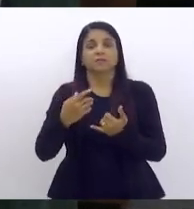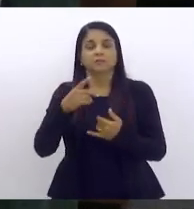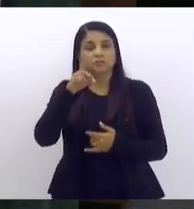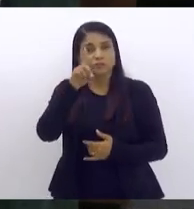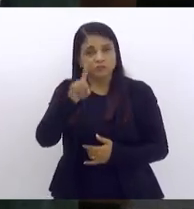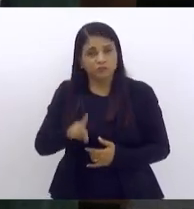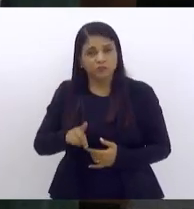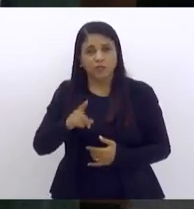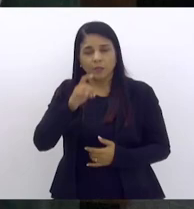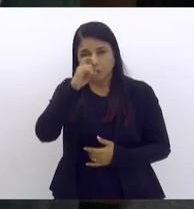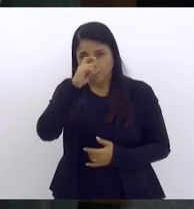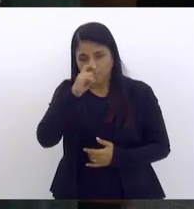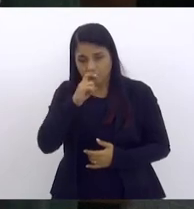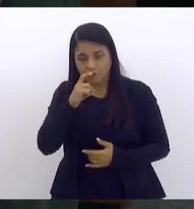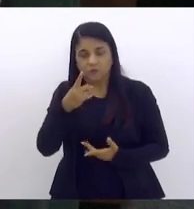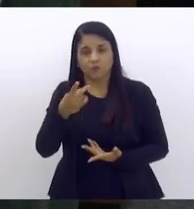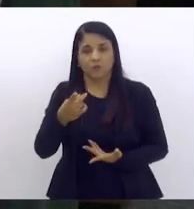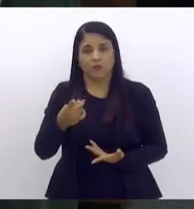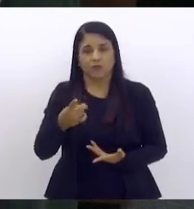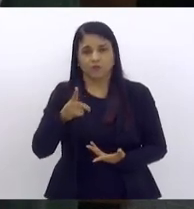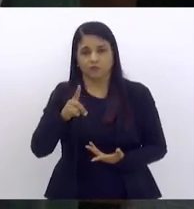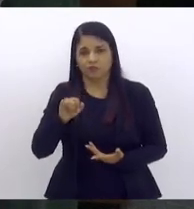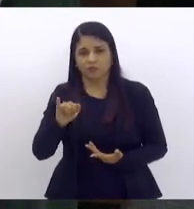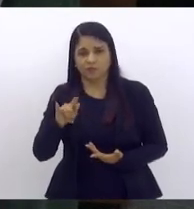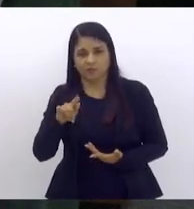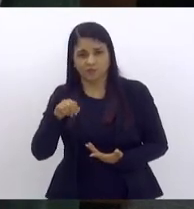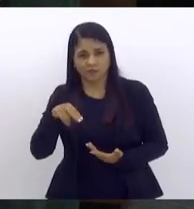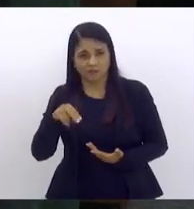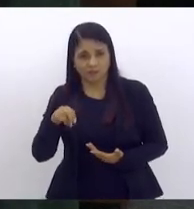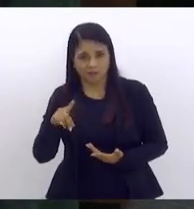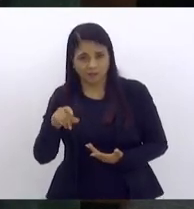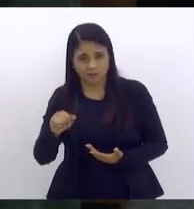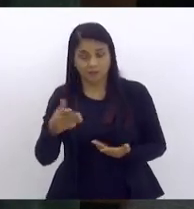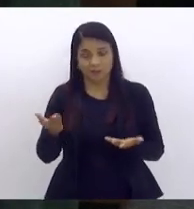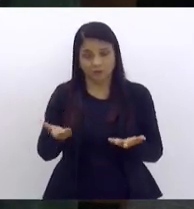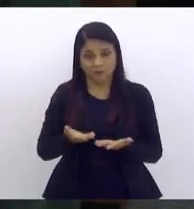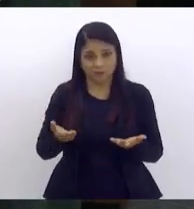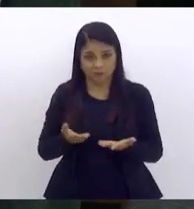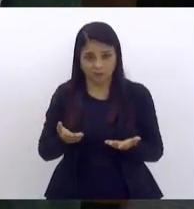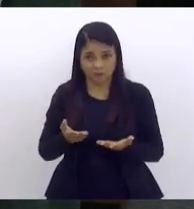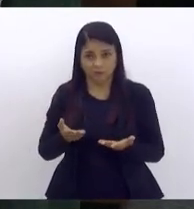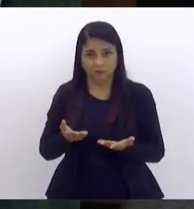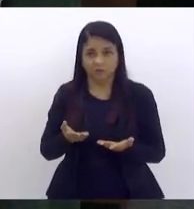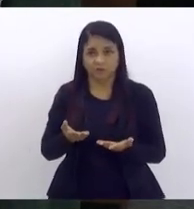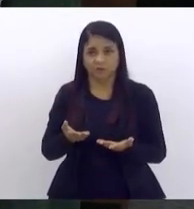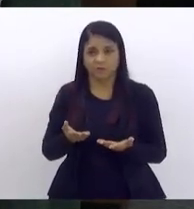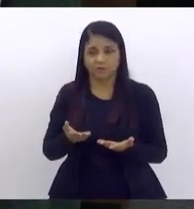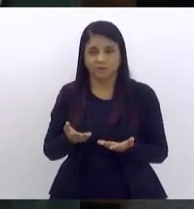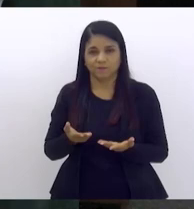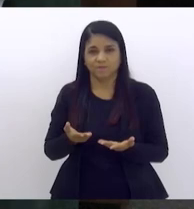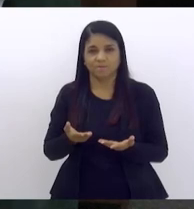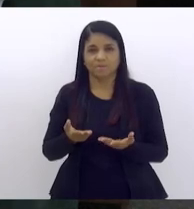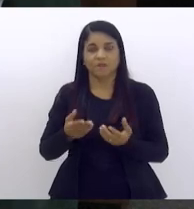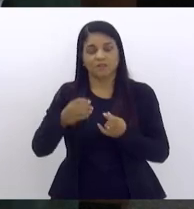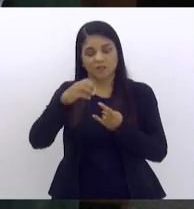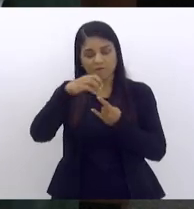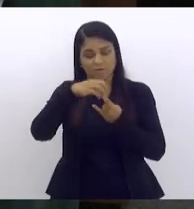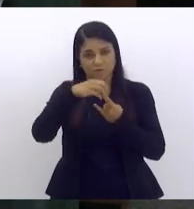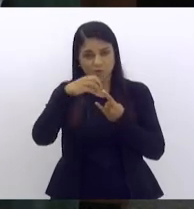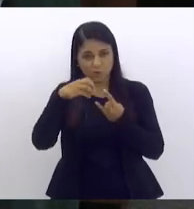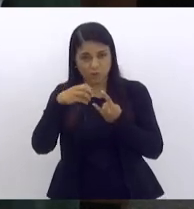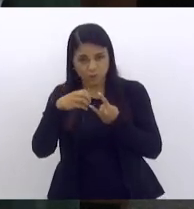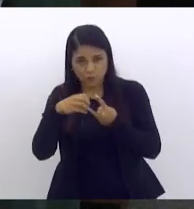pela dignidade menstrual realizada hoje no âmbito não só da Fiocruz, que